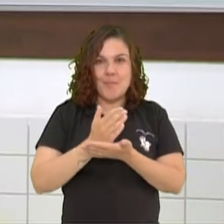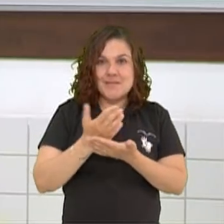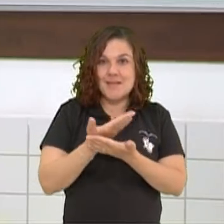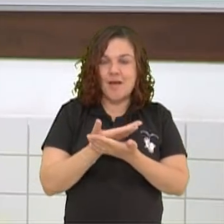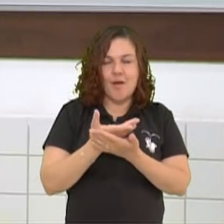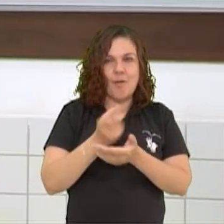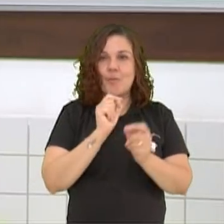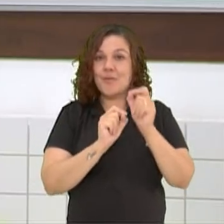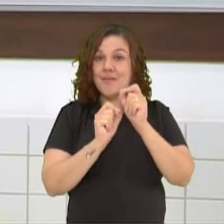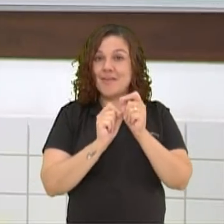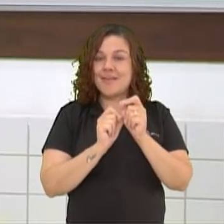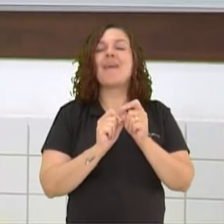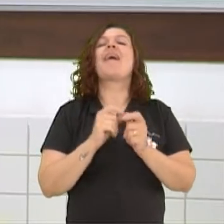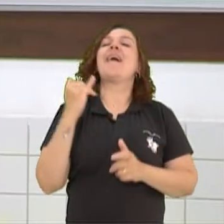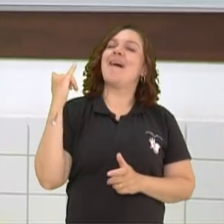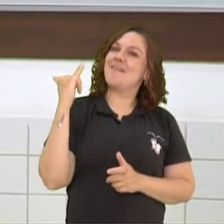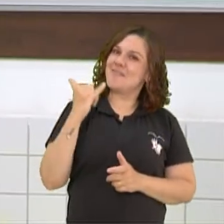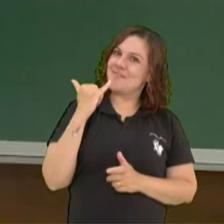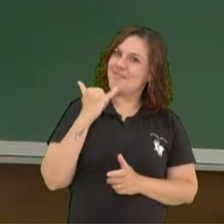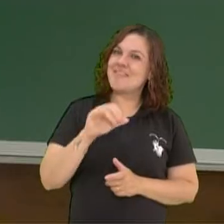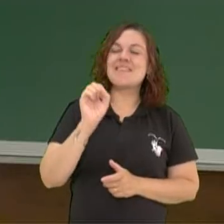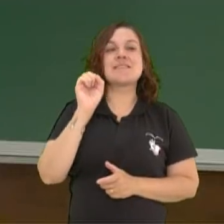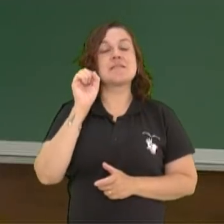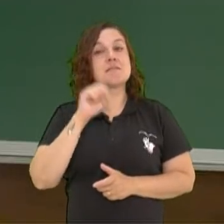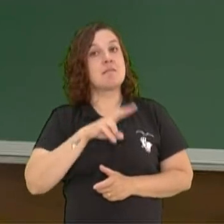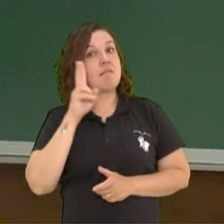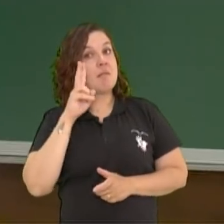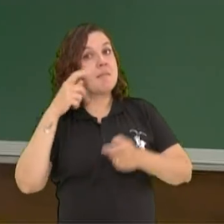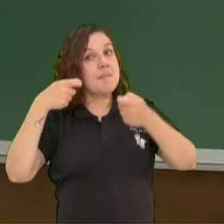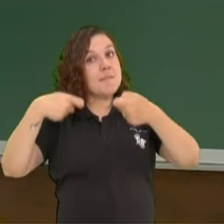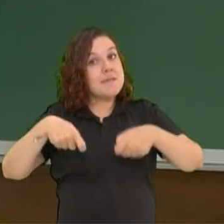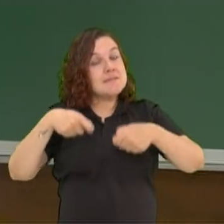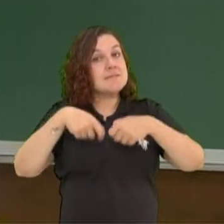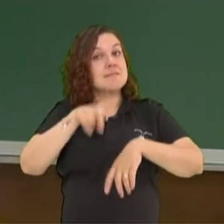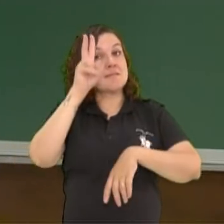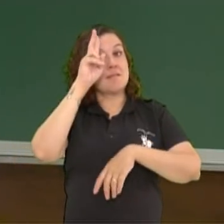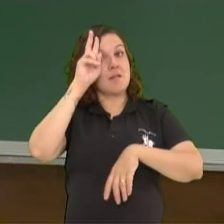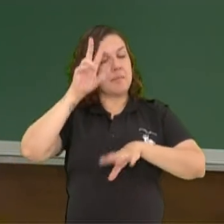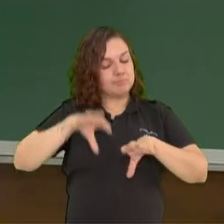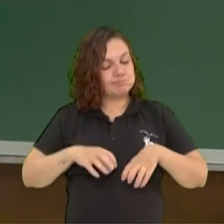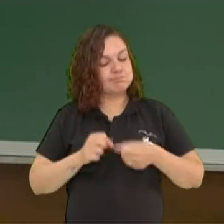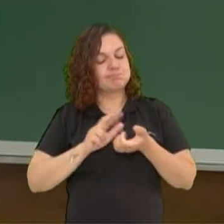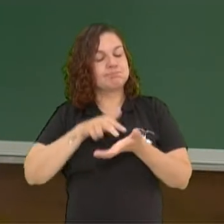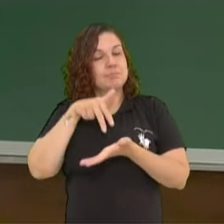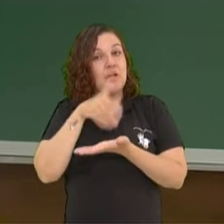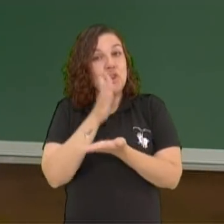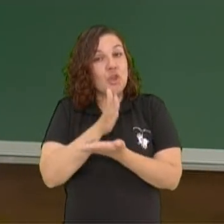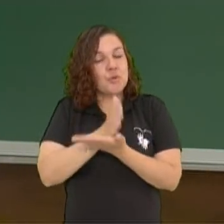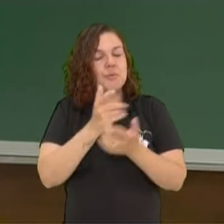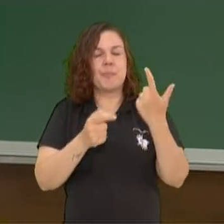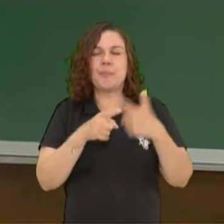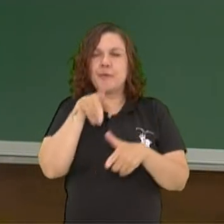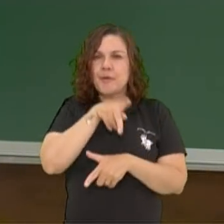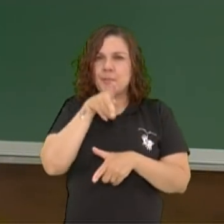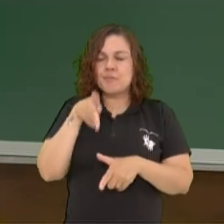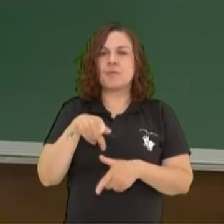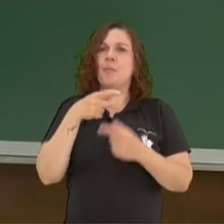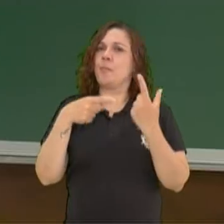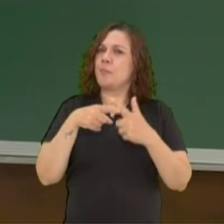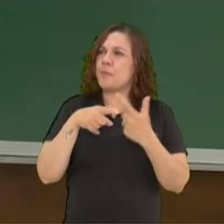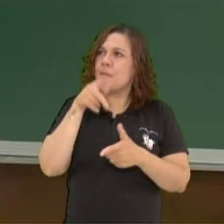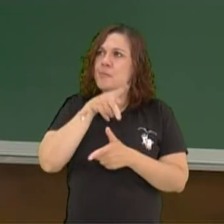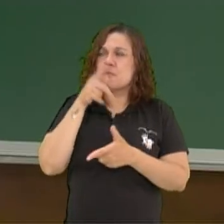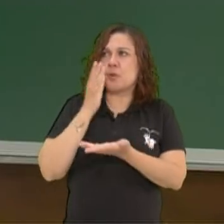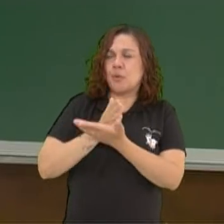esquece dos avisos, né? Dos lembretes que nós temos, né, que reforçar todo dia. Por quê, professora? Por que todo